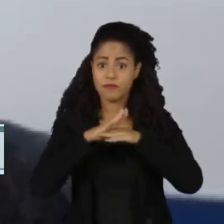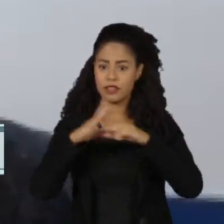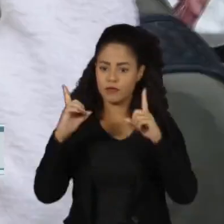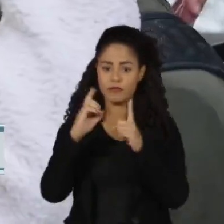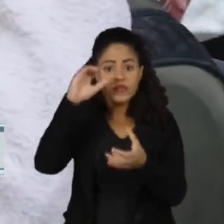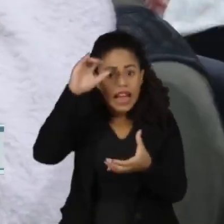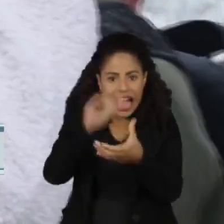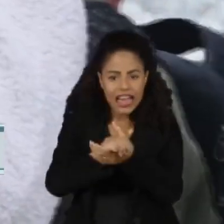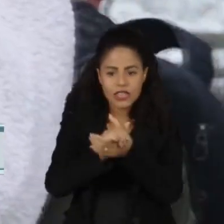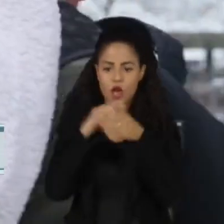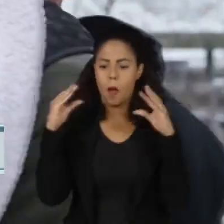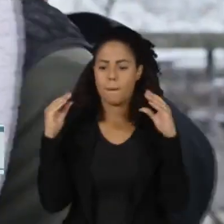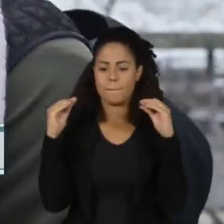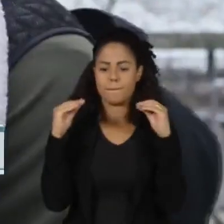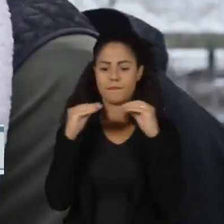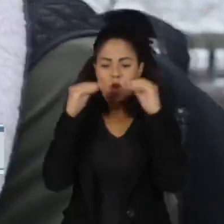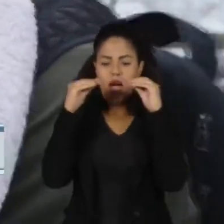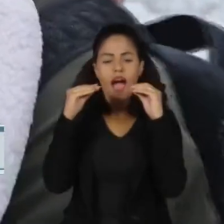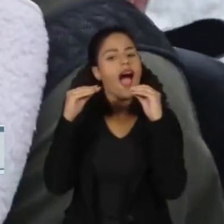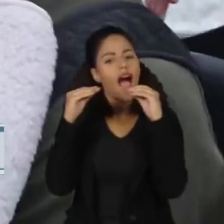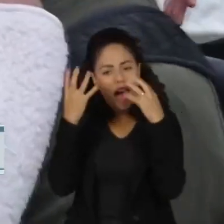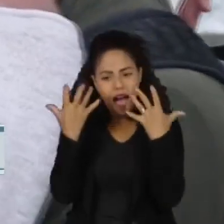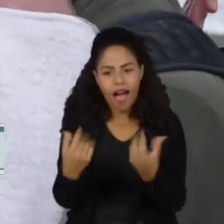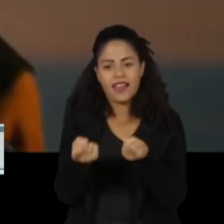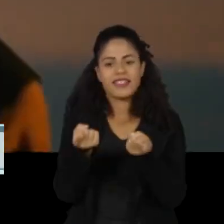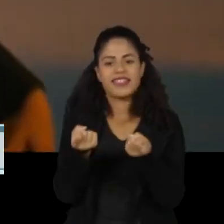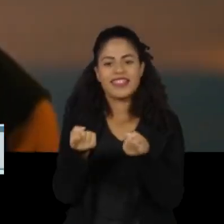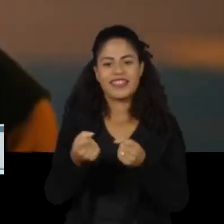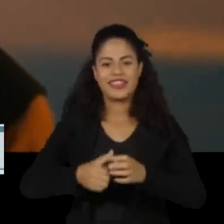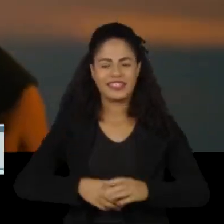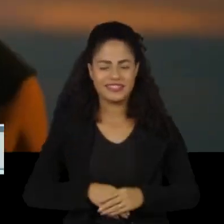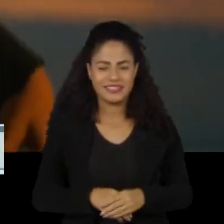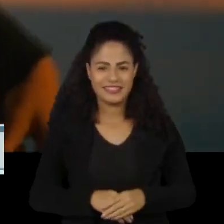beija na boca é um sinal que aceitou o outro compartilha